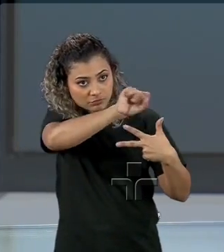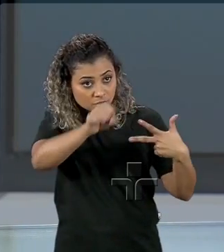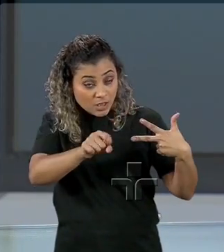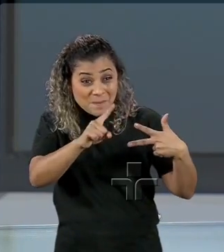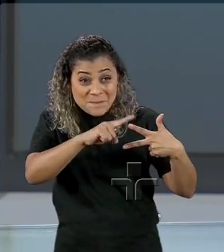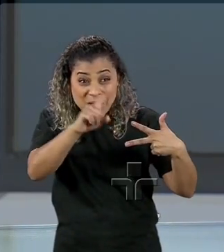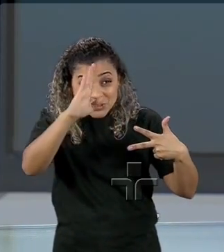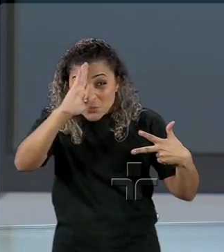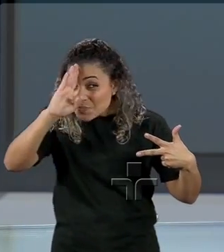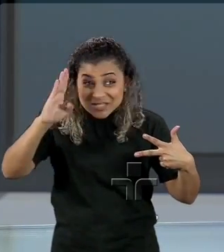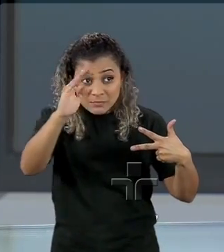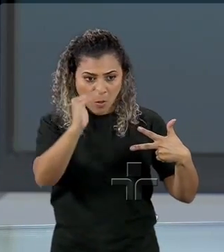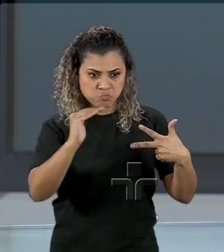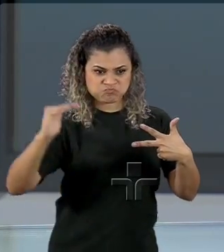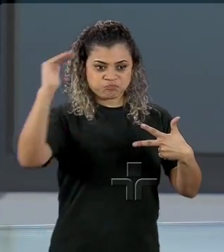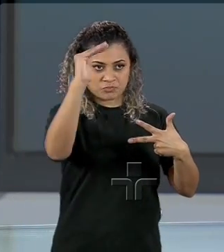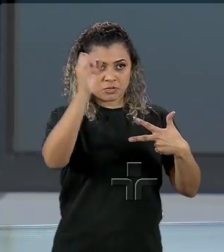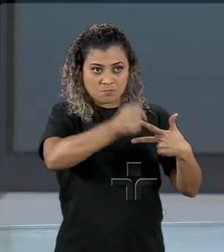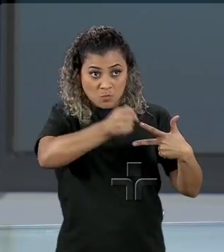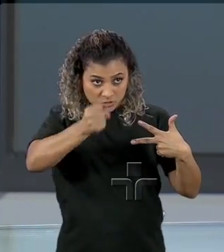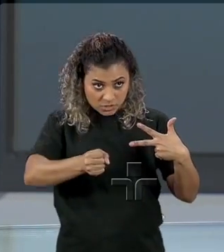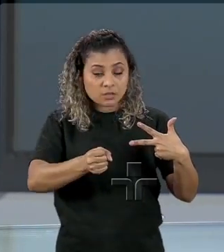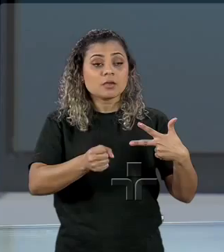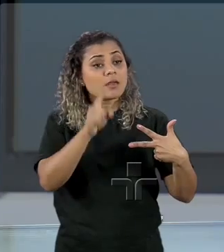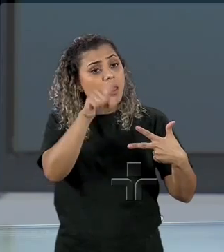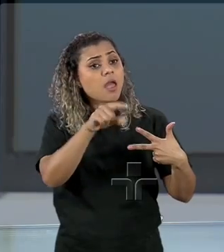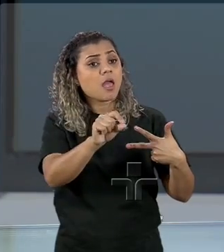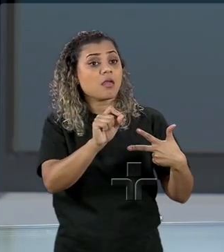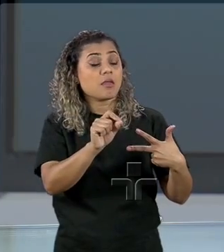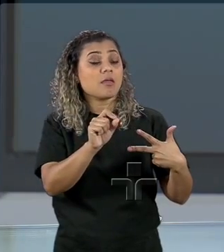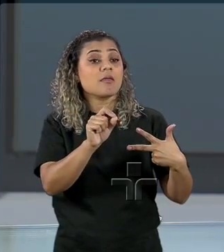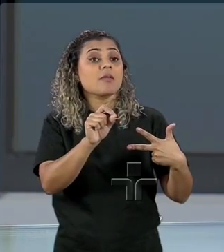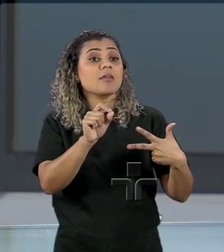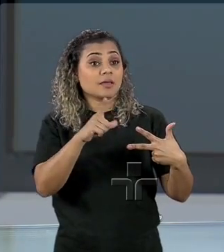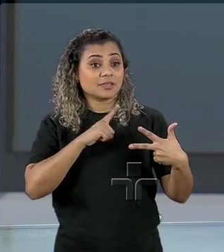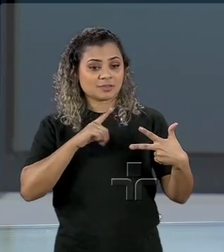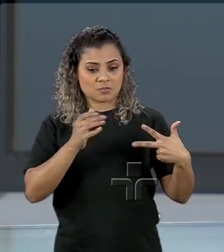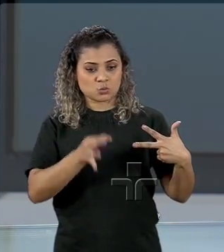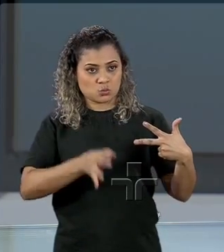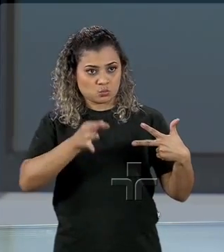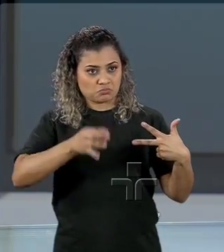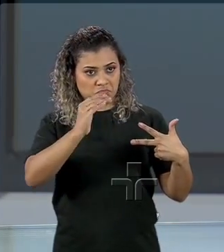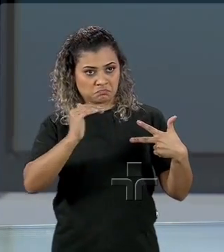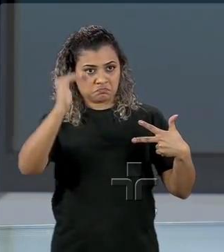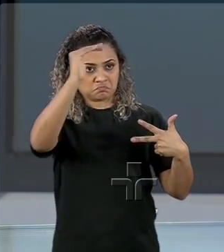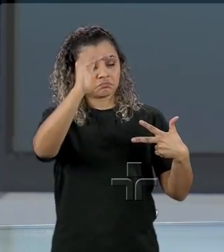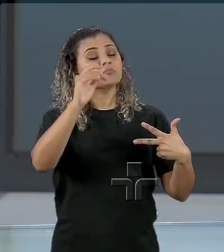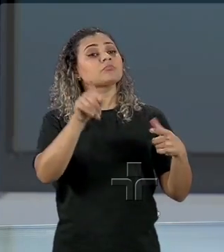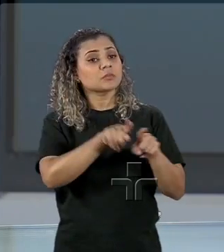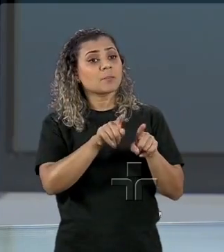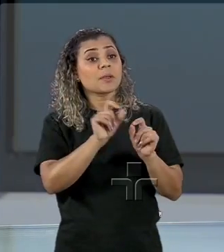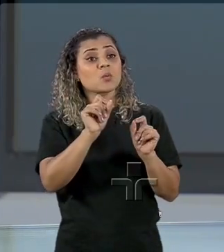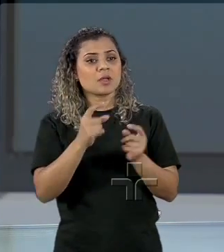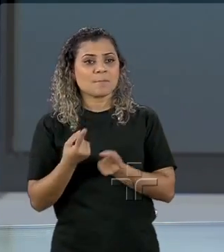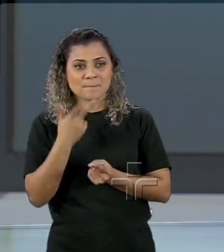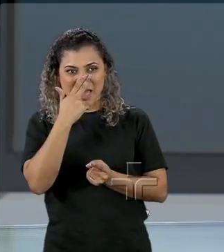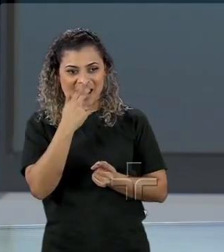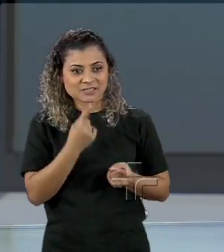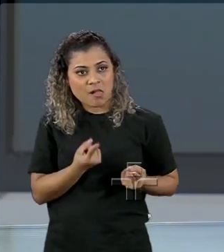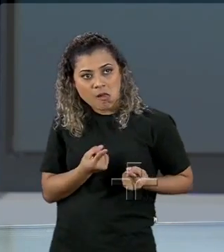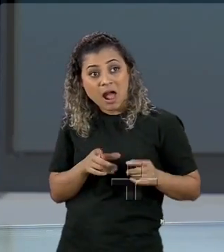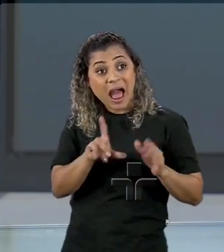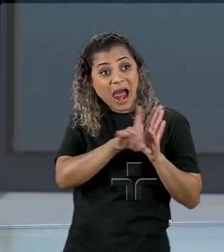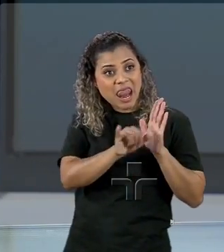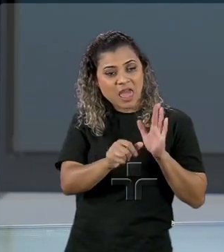direitos fundamentais de caráter instrumental é o de acesso à jurisdição, de provocar o Poder Judiciário. A lei